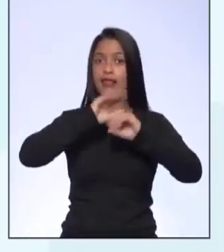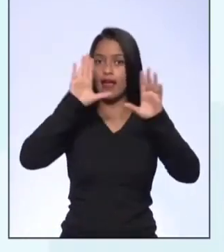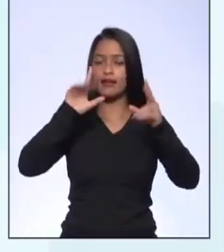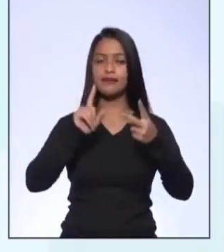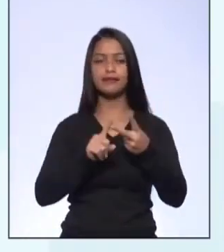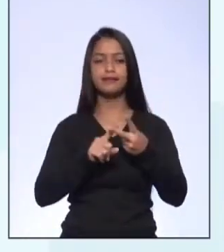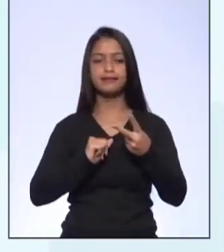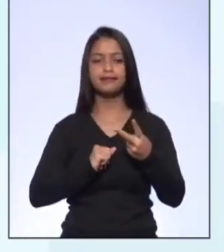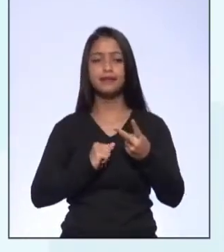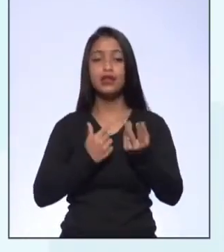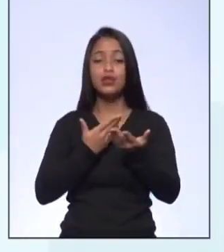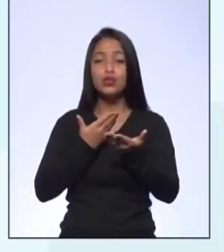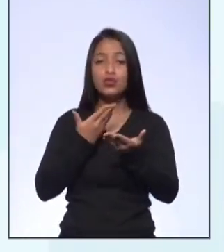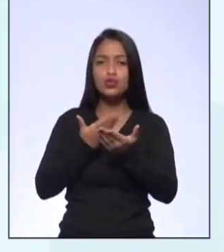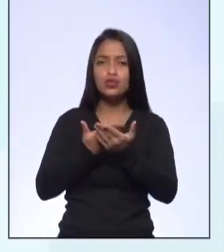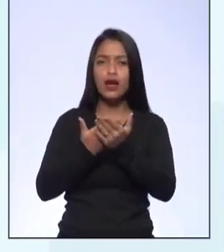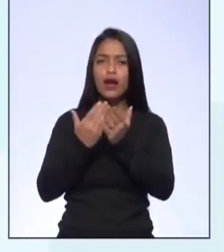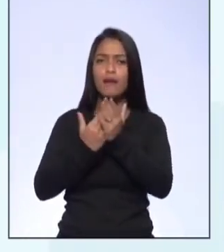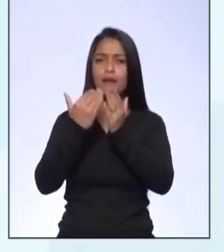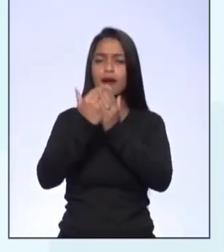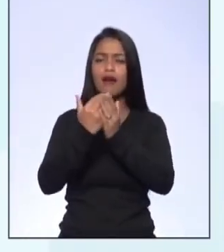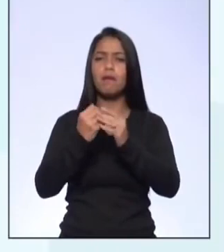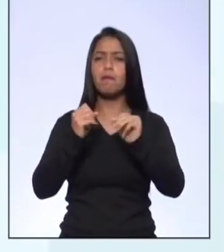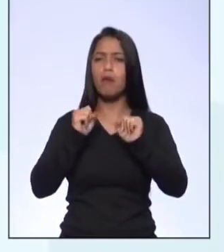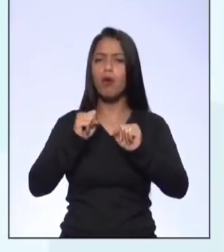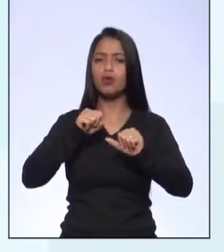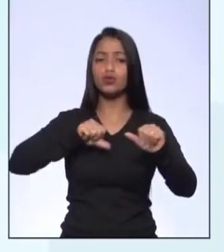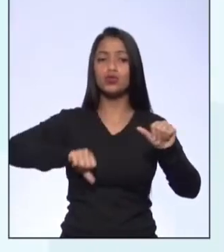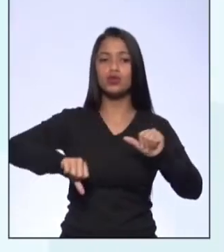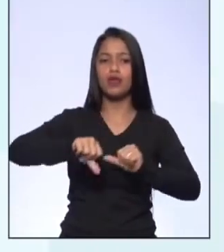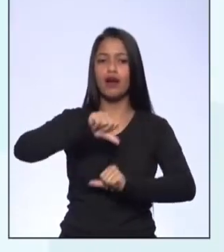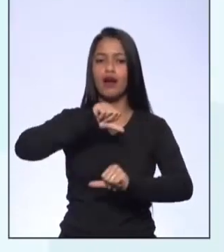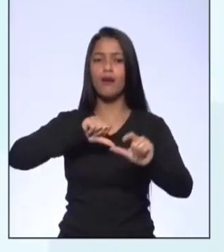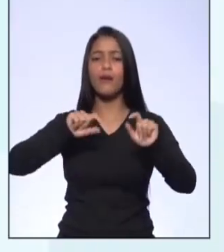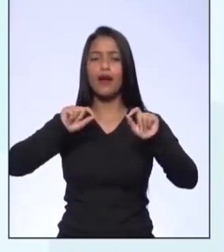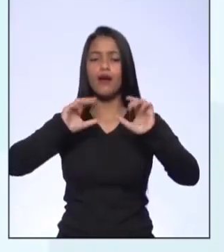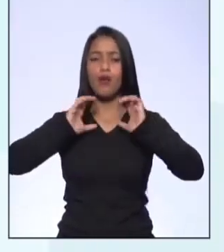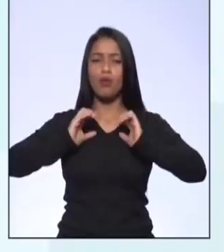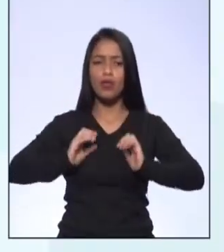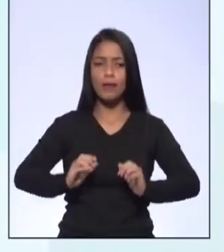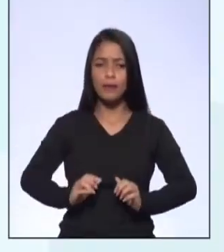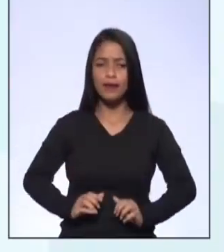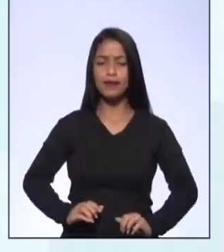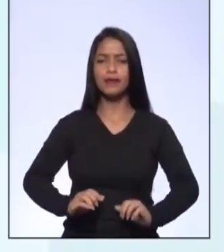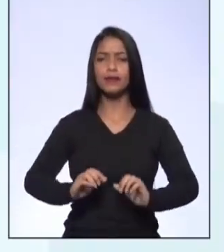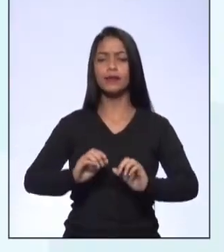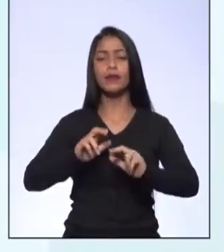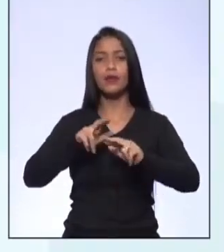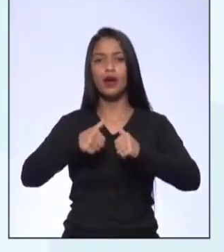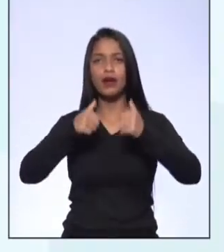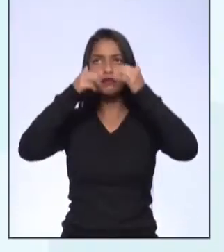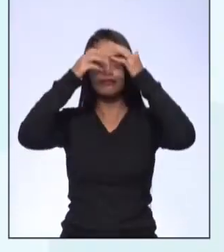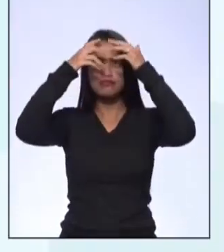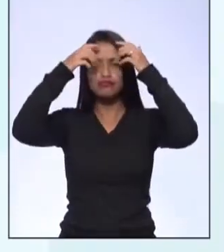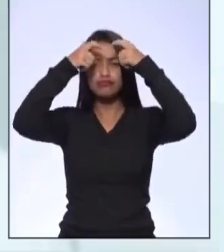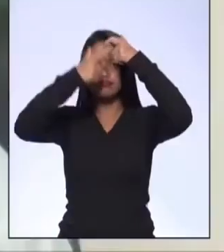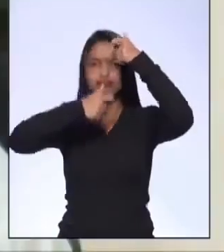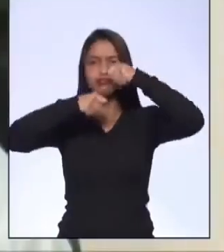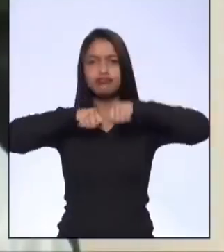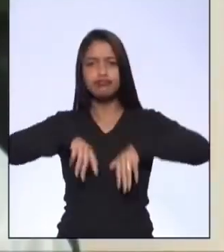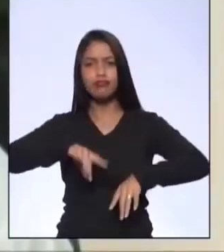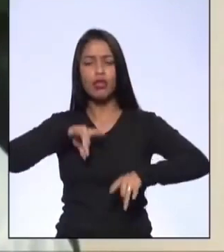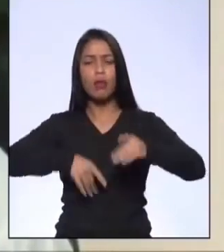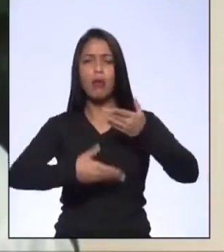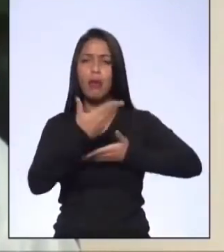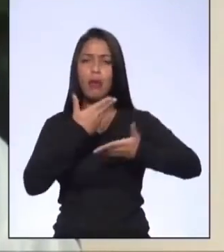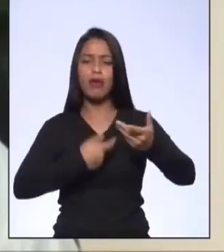Estudar as possíveis alterações, inclusive comportamentais, advindas dessa interação. Tá